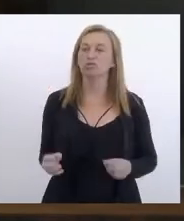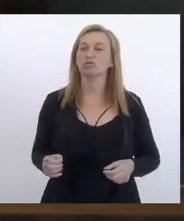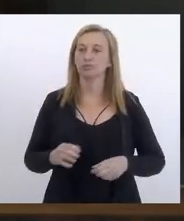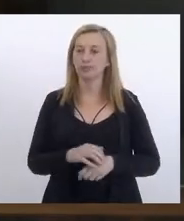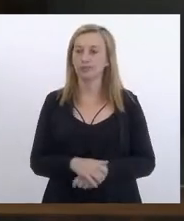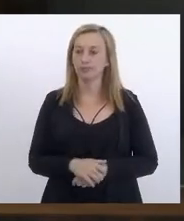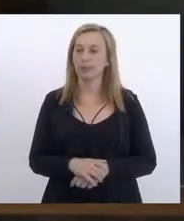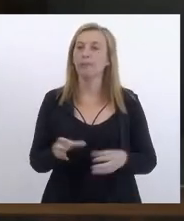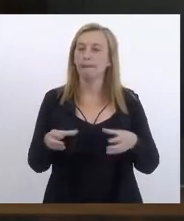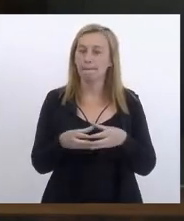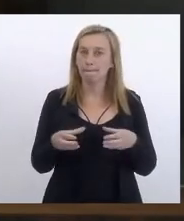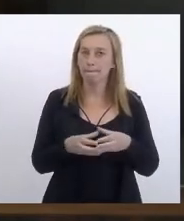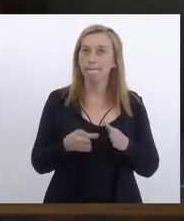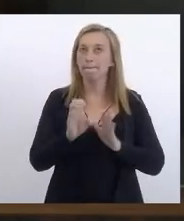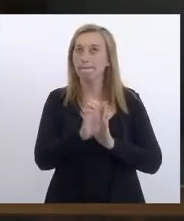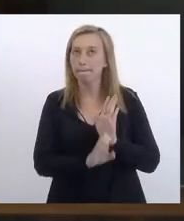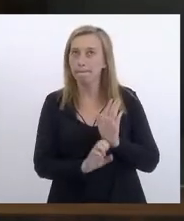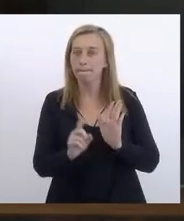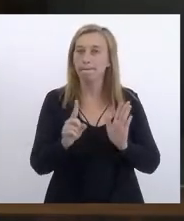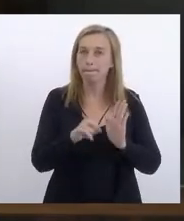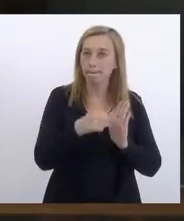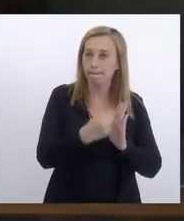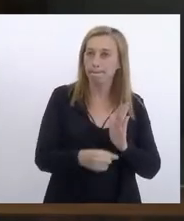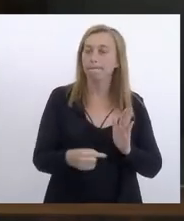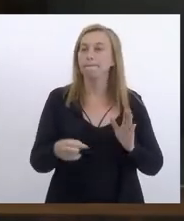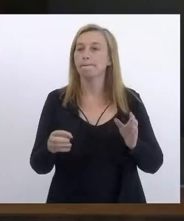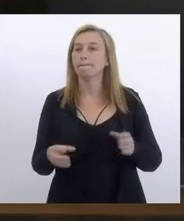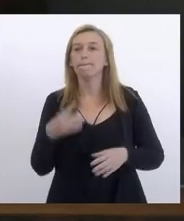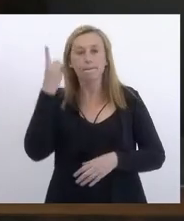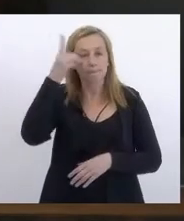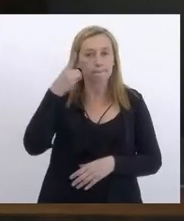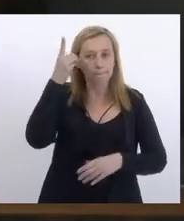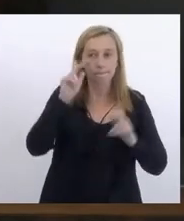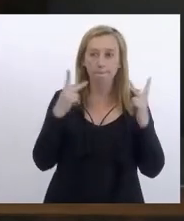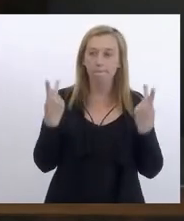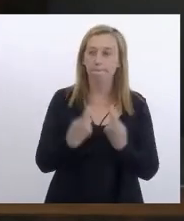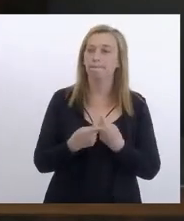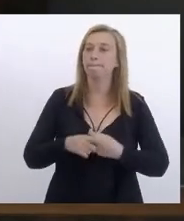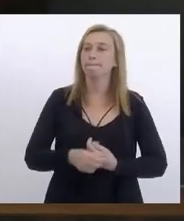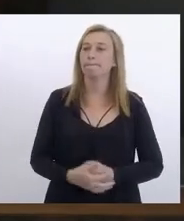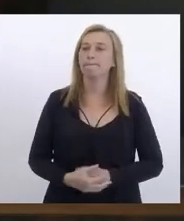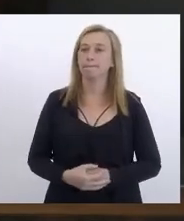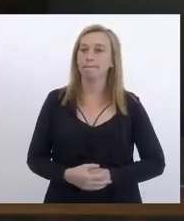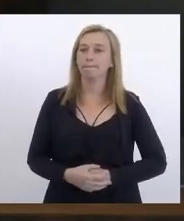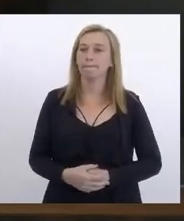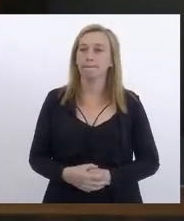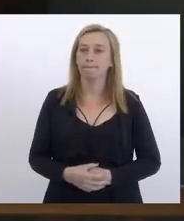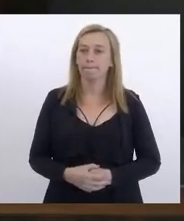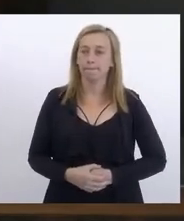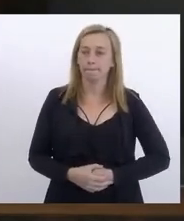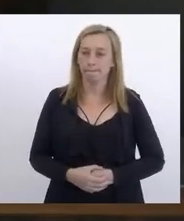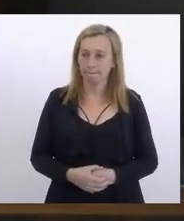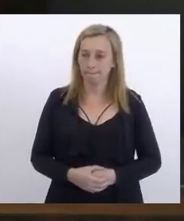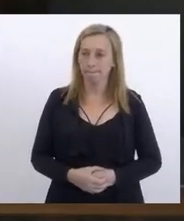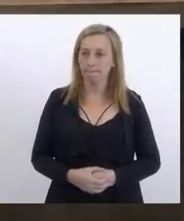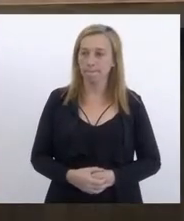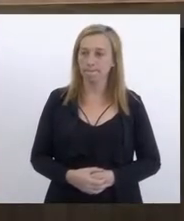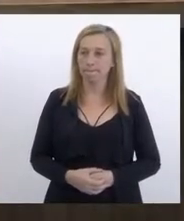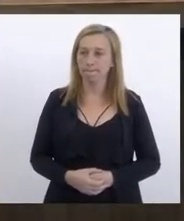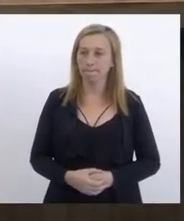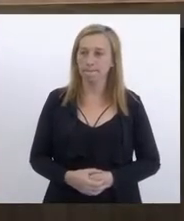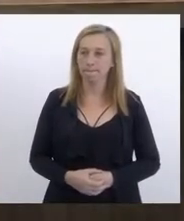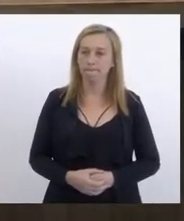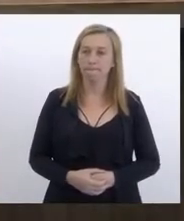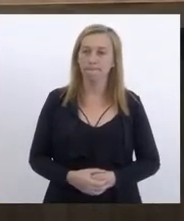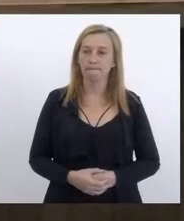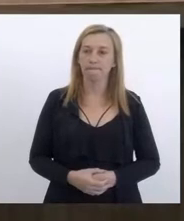Pendente de pareceres das comissões de emendas condicionais e vetos. Para emitir parecer pela comissão, deputado Vando Família.